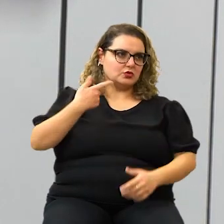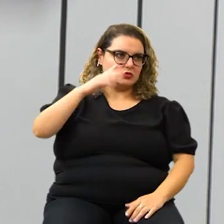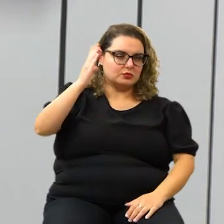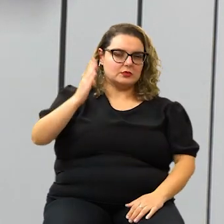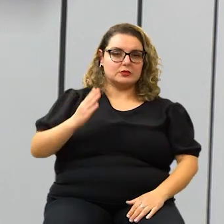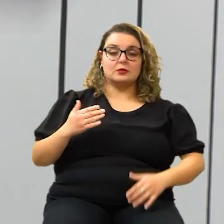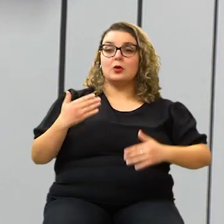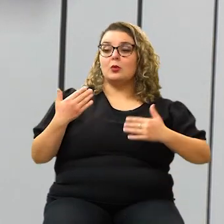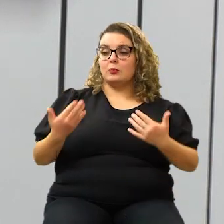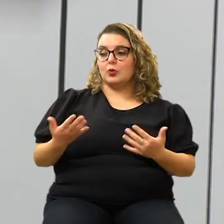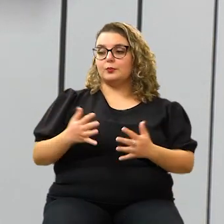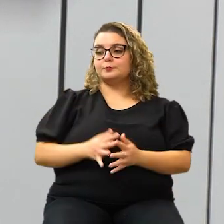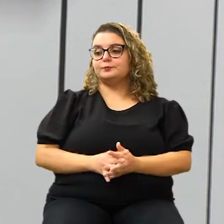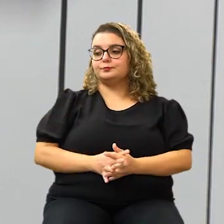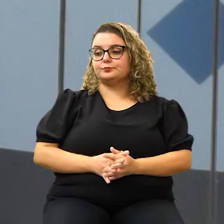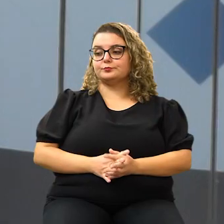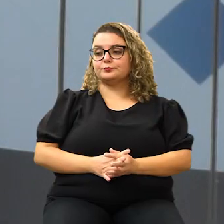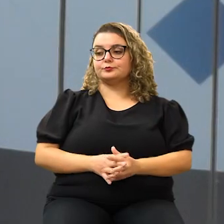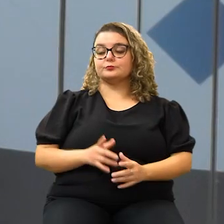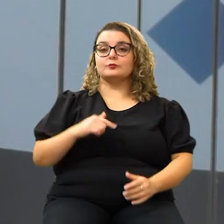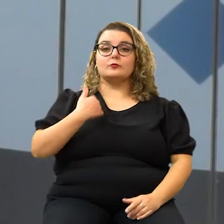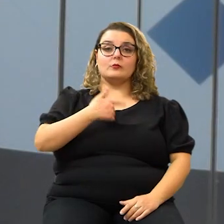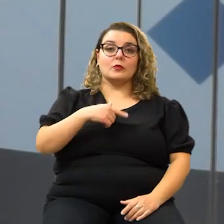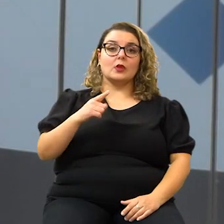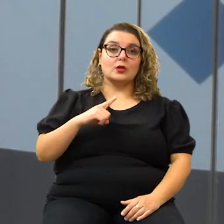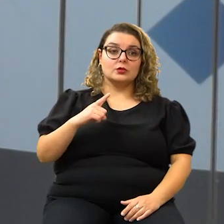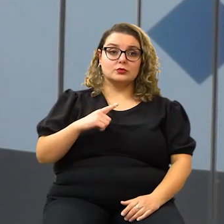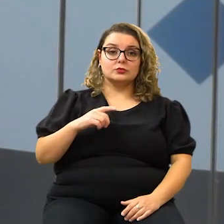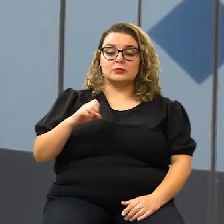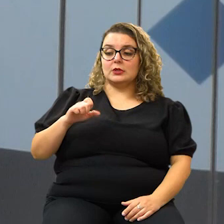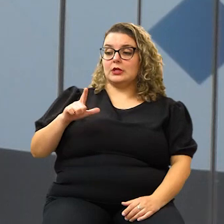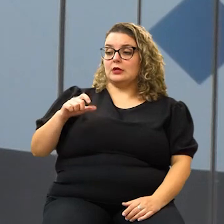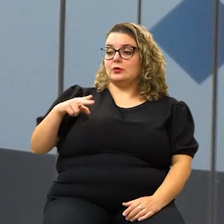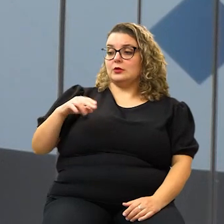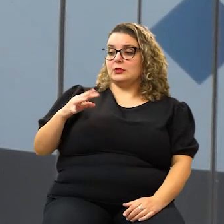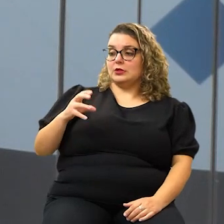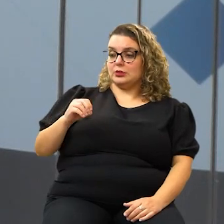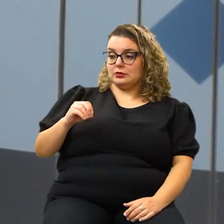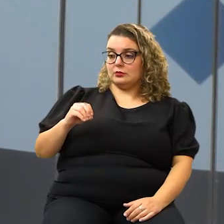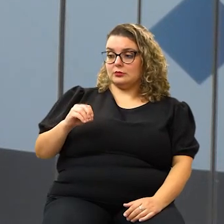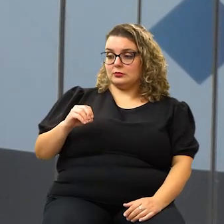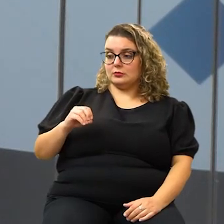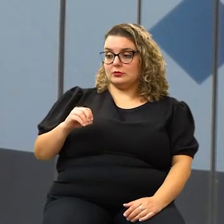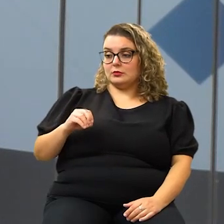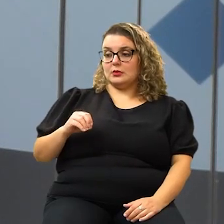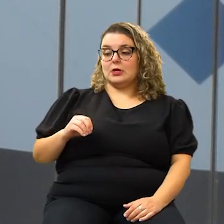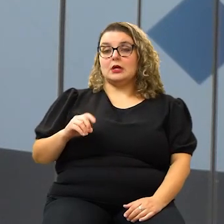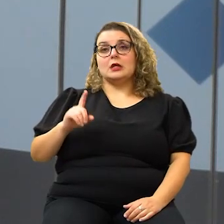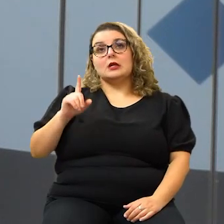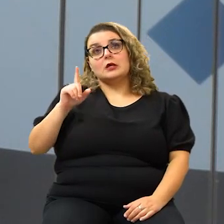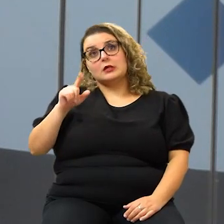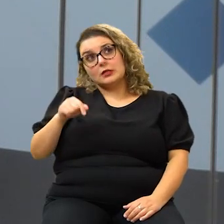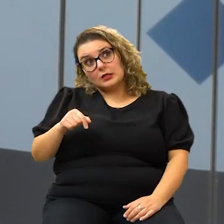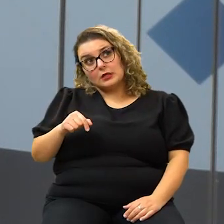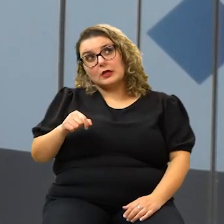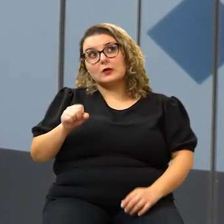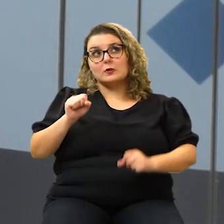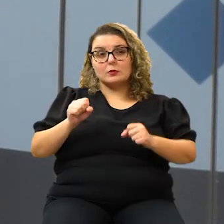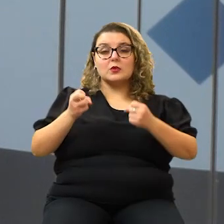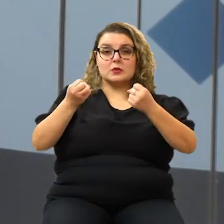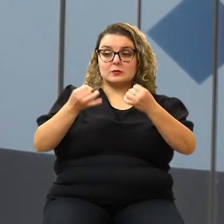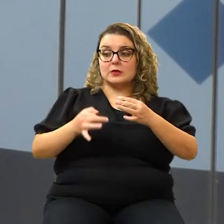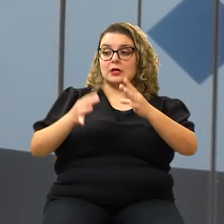Brasil? Bom, nós temos o El Ninho, né? Que é um fenômeno que a gente pode